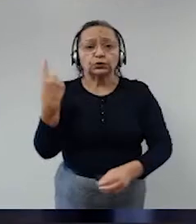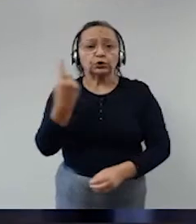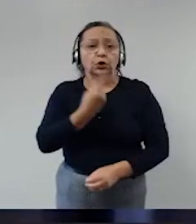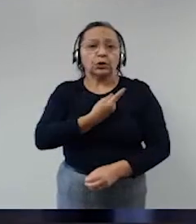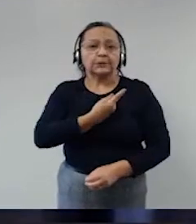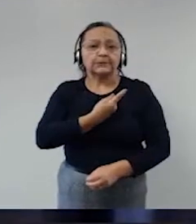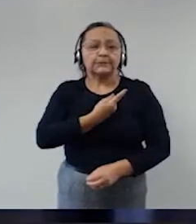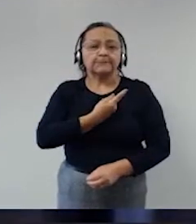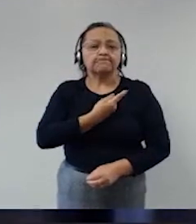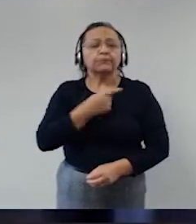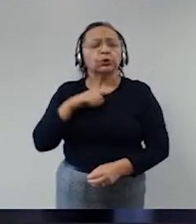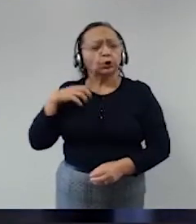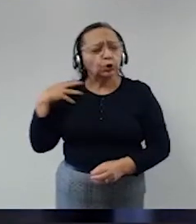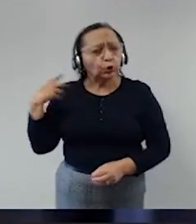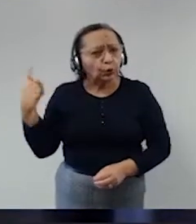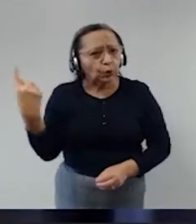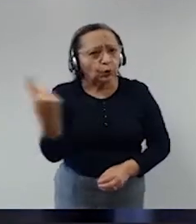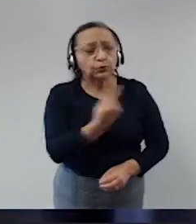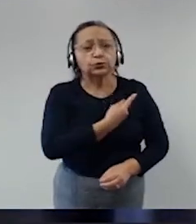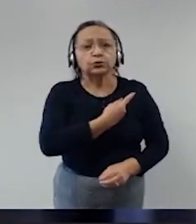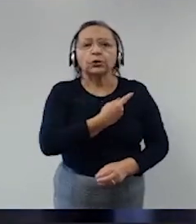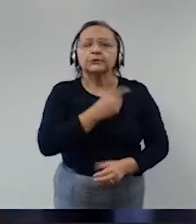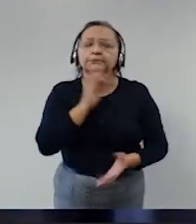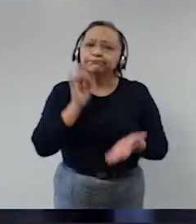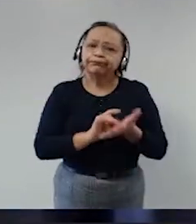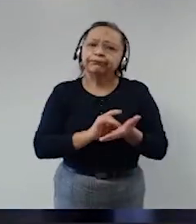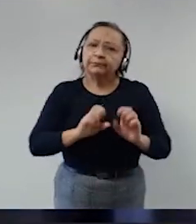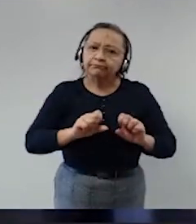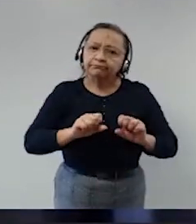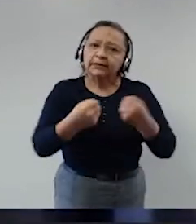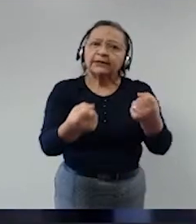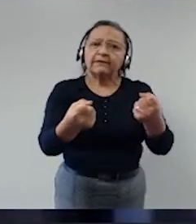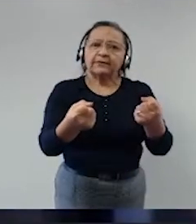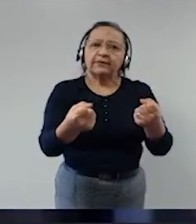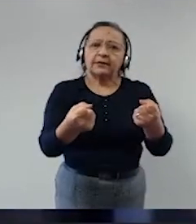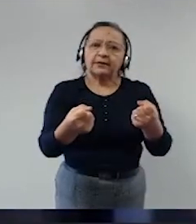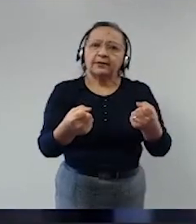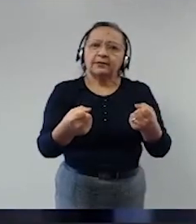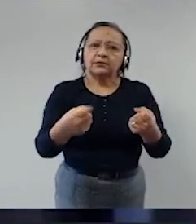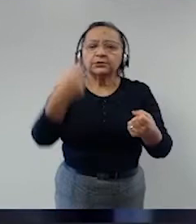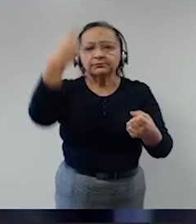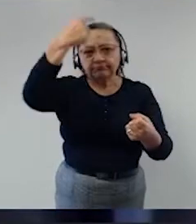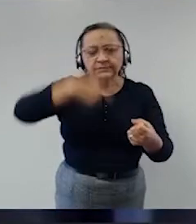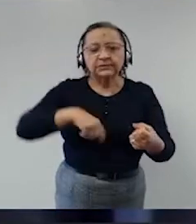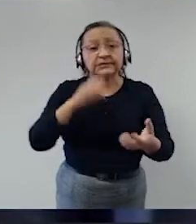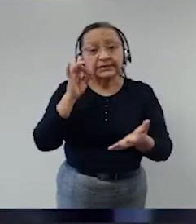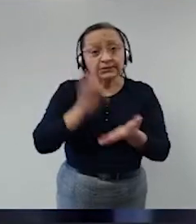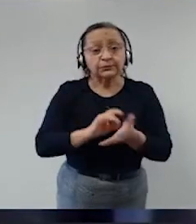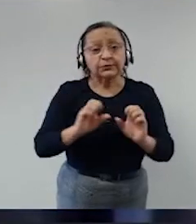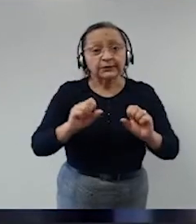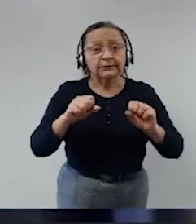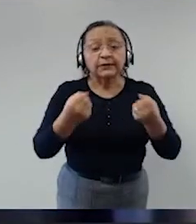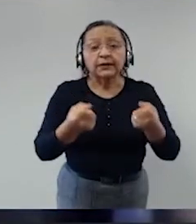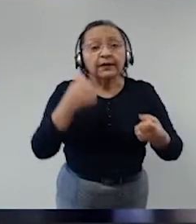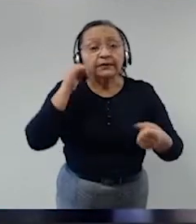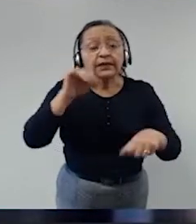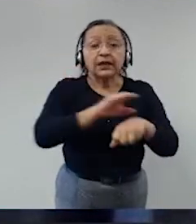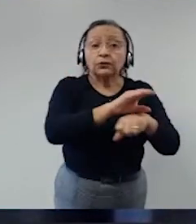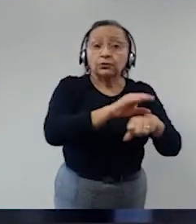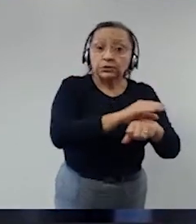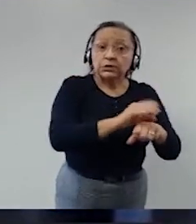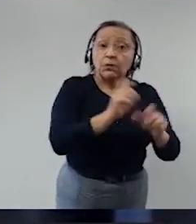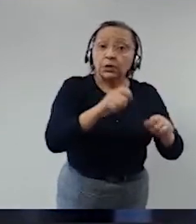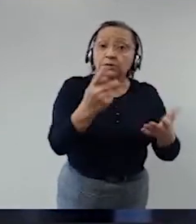sejamos defensores, primeiro, de que a Constituição não sofra